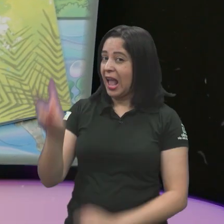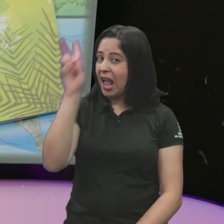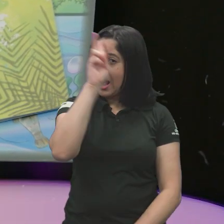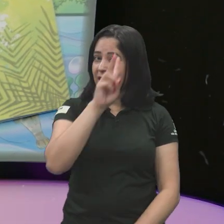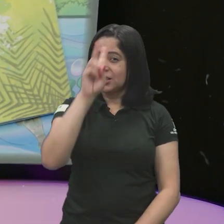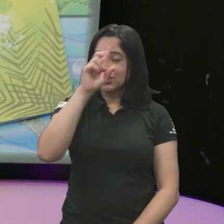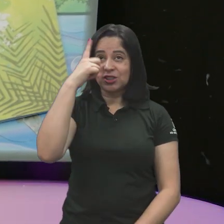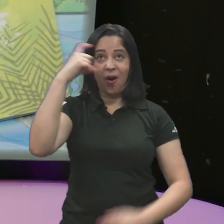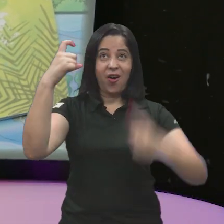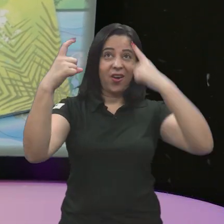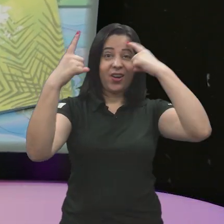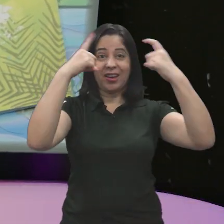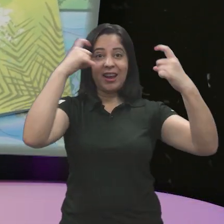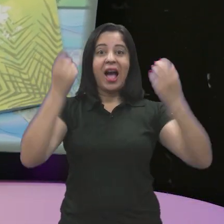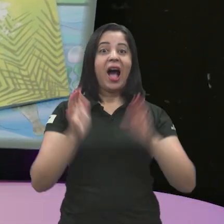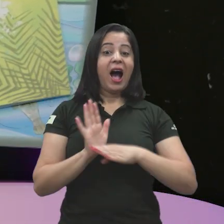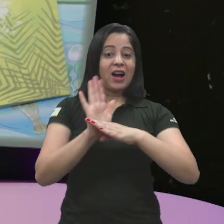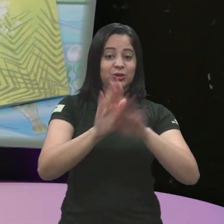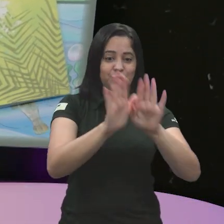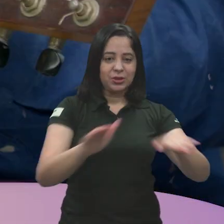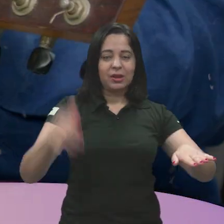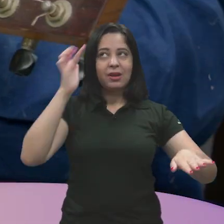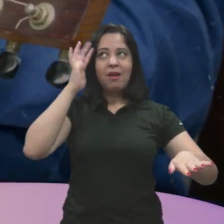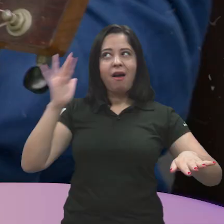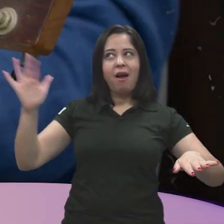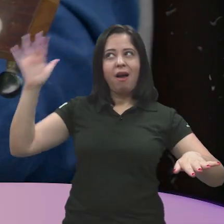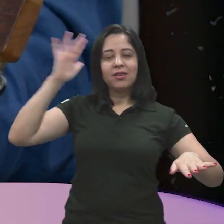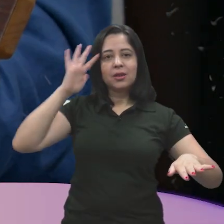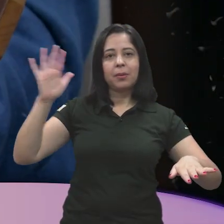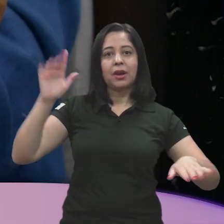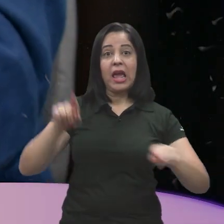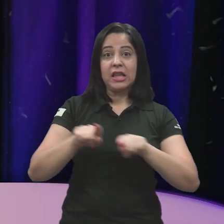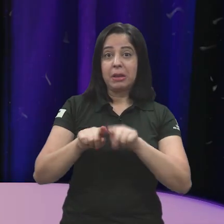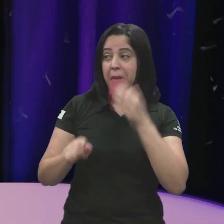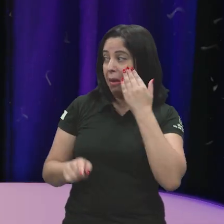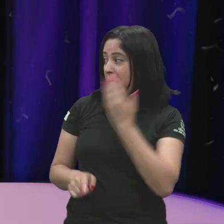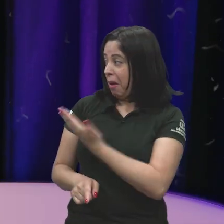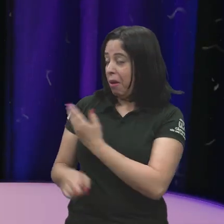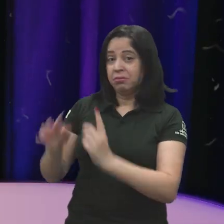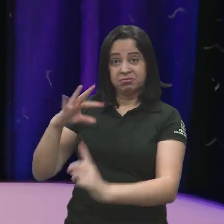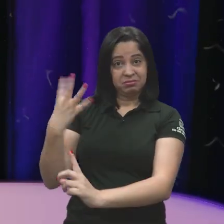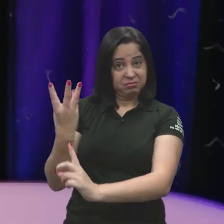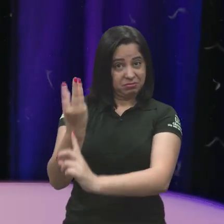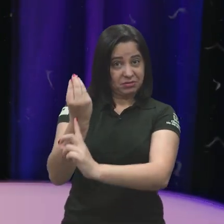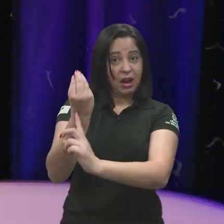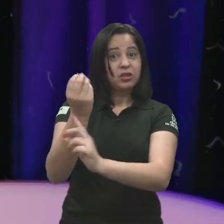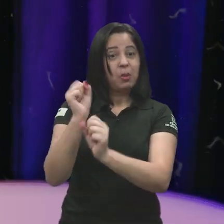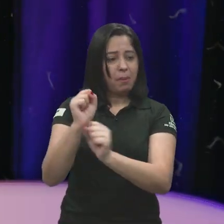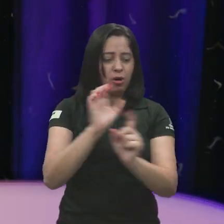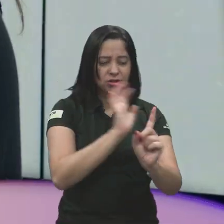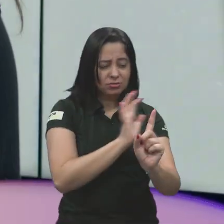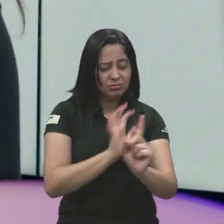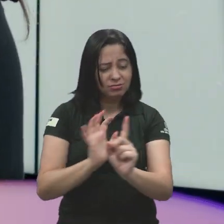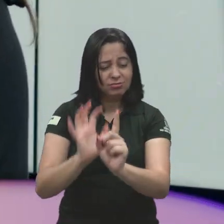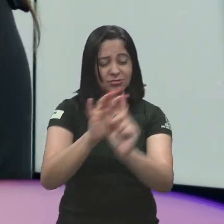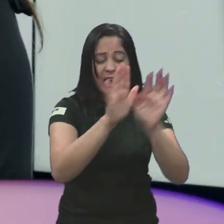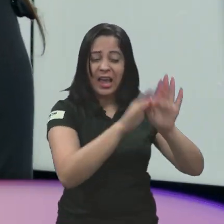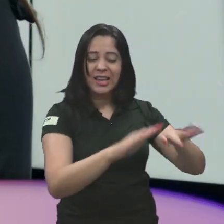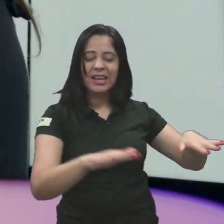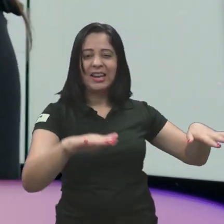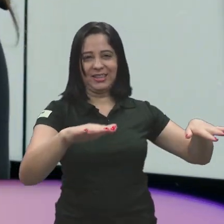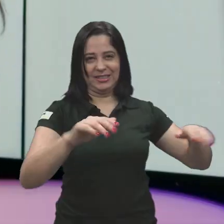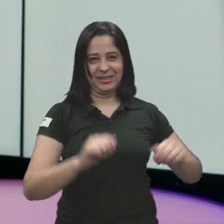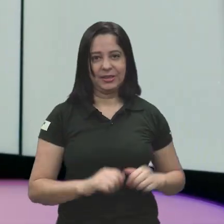criativas podem abrir portas para a imaginação e como talentos incríveis podem inspirar outras crianças a encontrarem